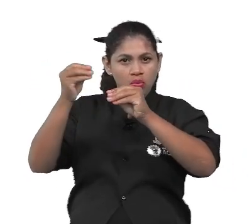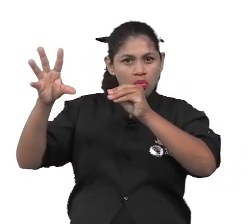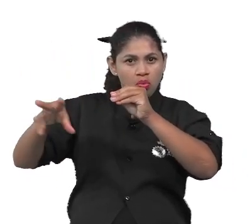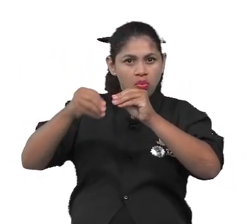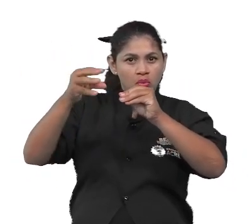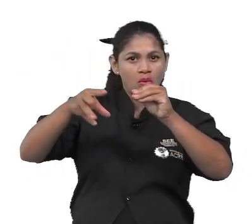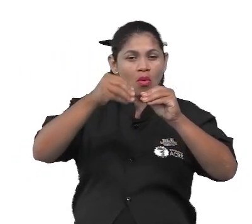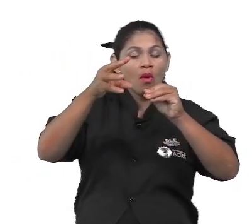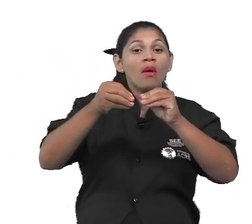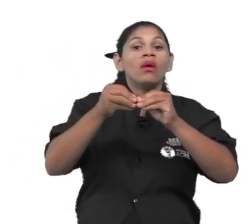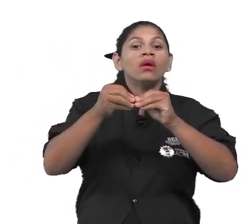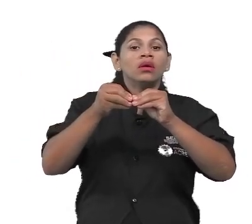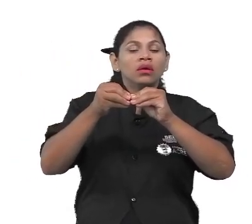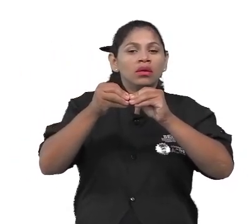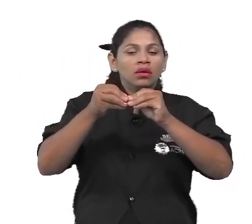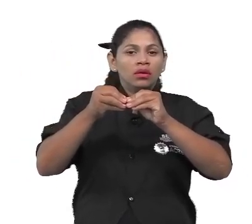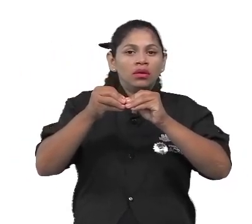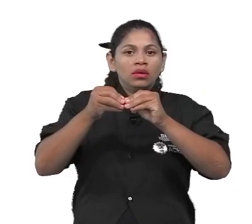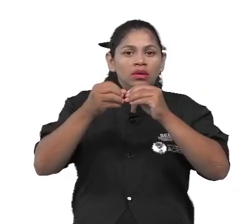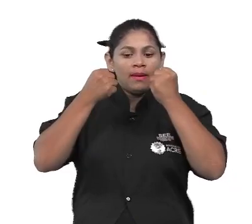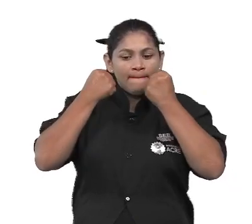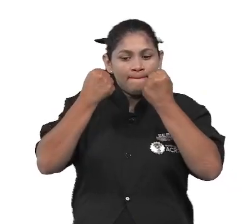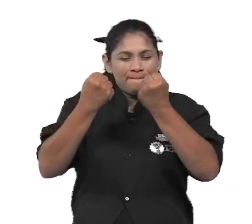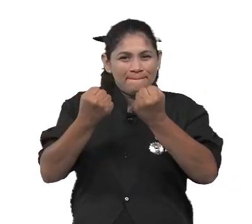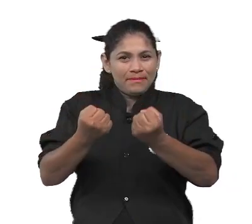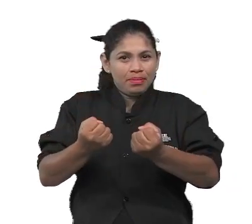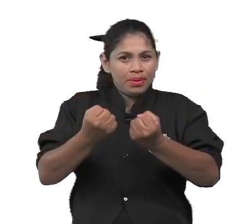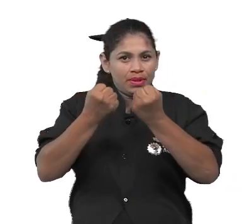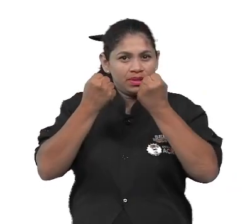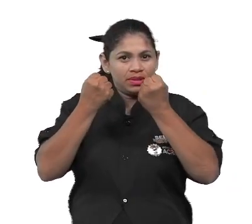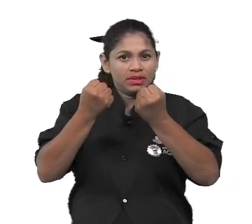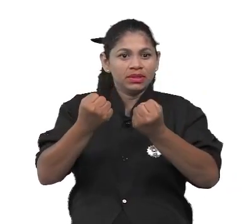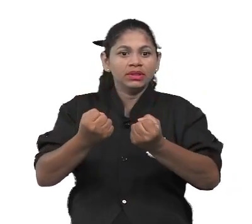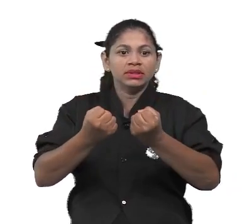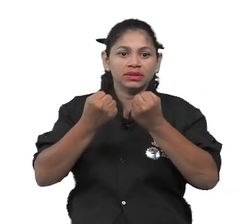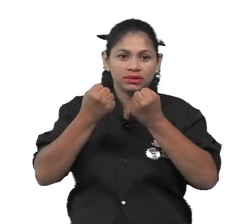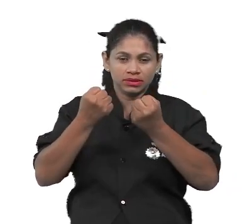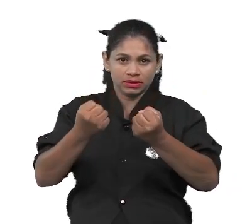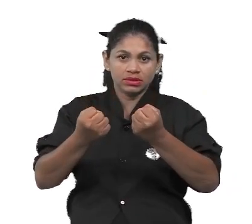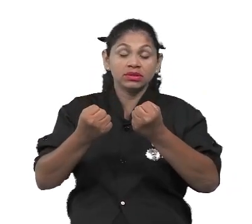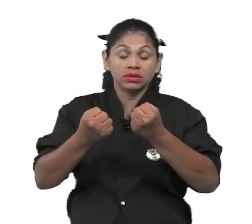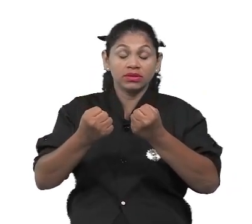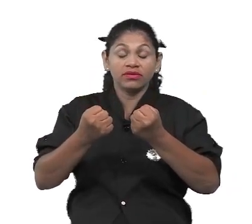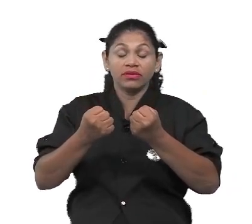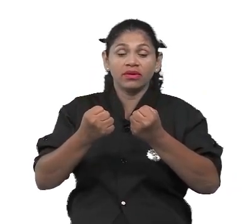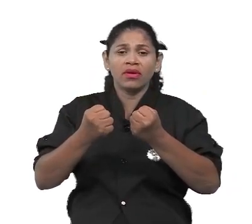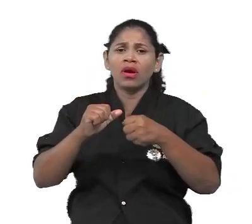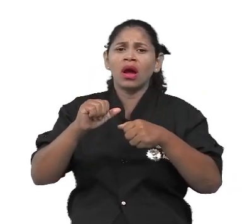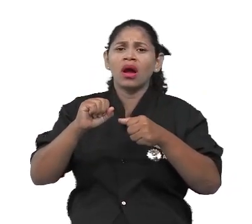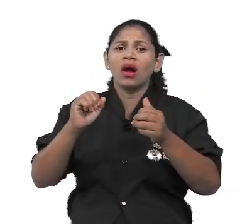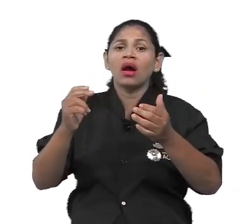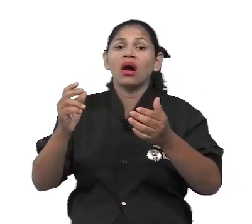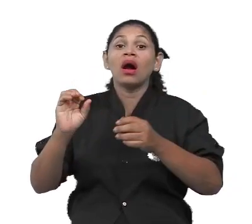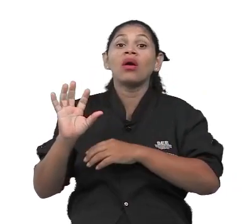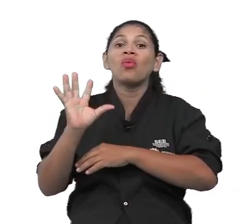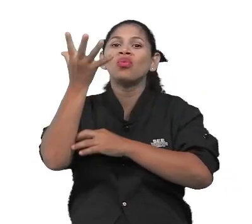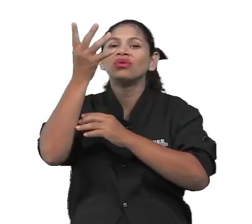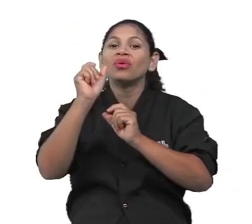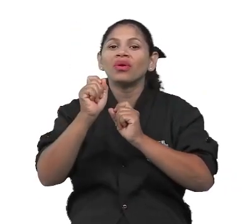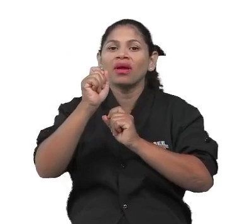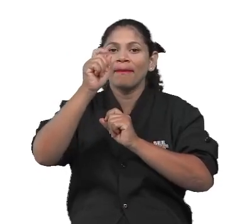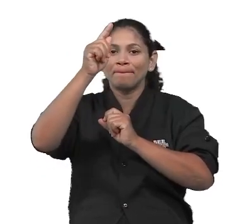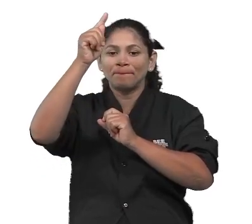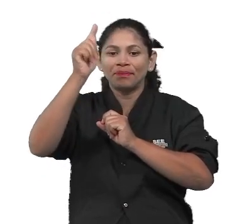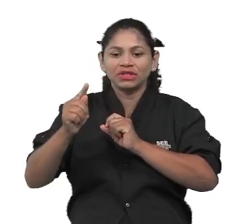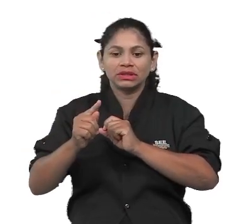negativas, e aí, quando ela não suporta mais, né, ficar com essas cargas negativas, vai ter o quê? Uma descarga,